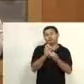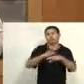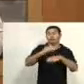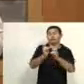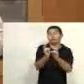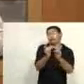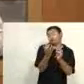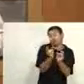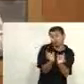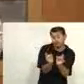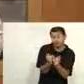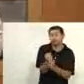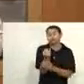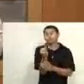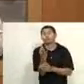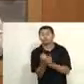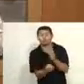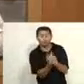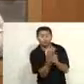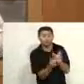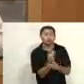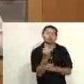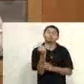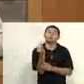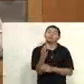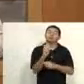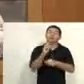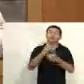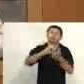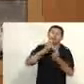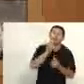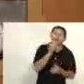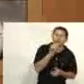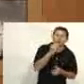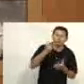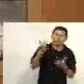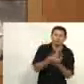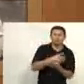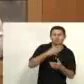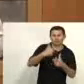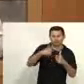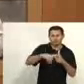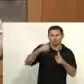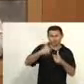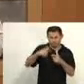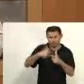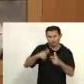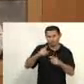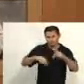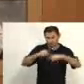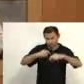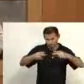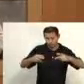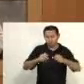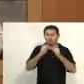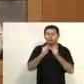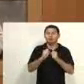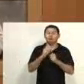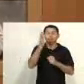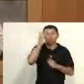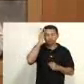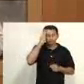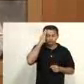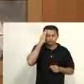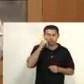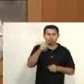numa quantidade produzida, na quantidade de defeitos, na variável que vocês determinarem, vocês poderão